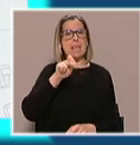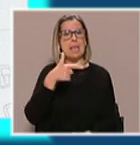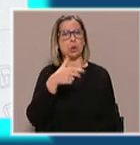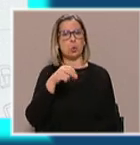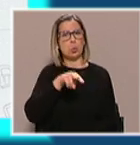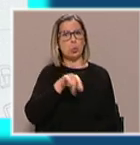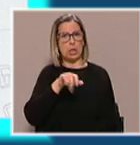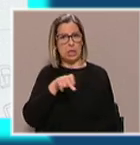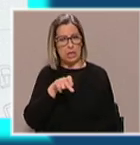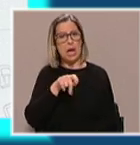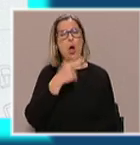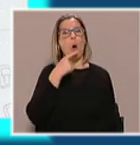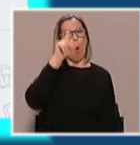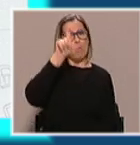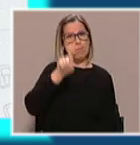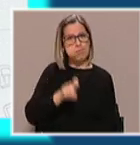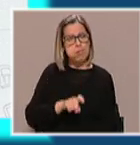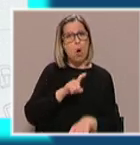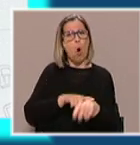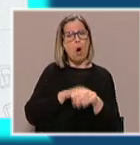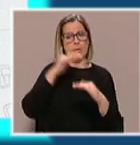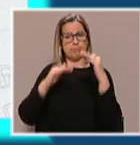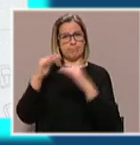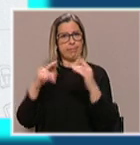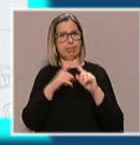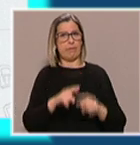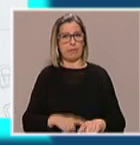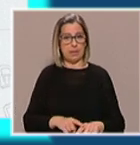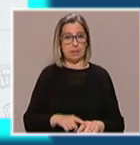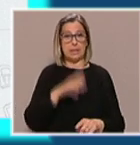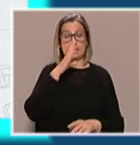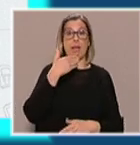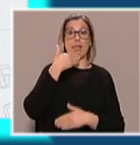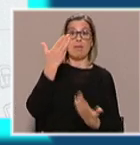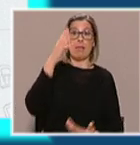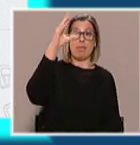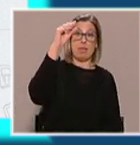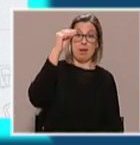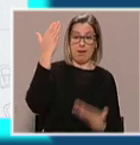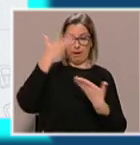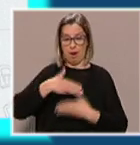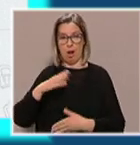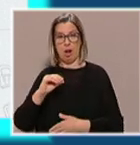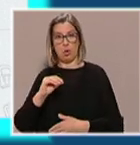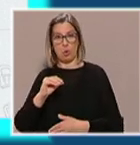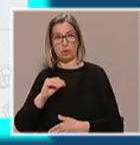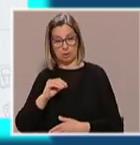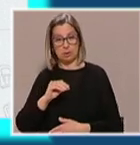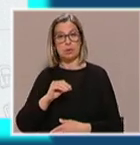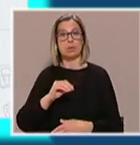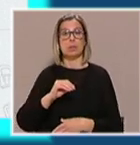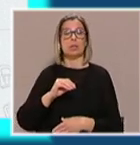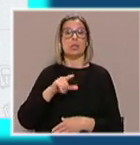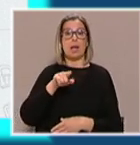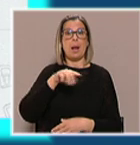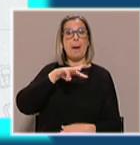que, sensivelmente, entre as 10 da manhã e as 10 da noite, entre as 22 horas, a produção de